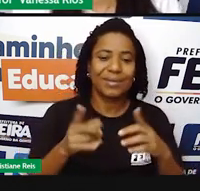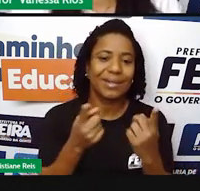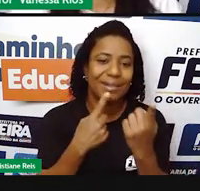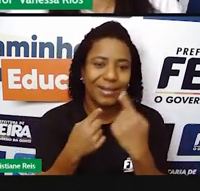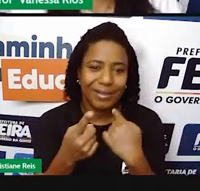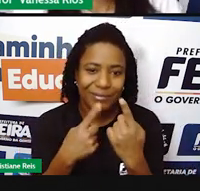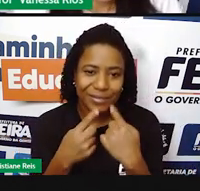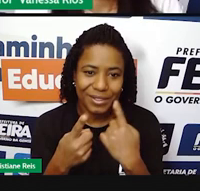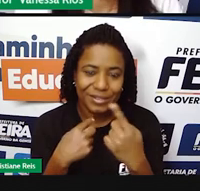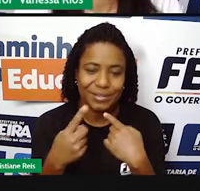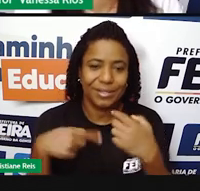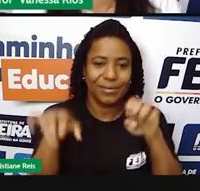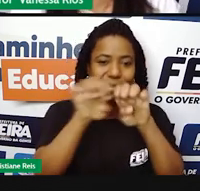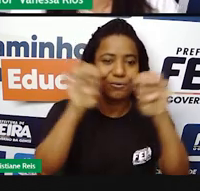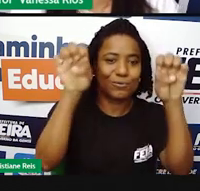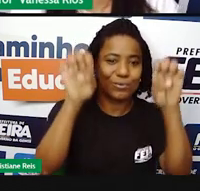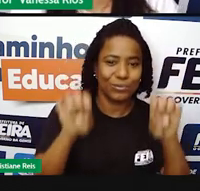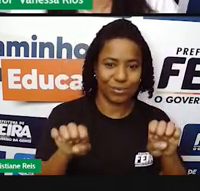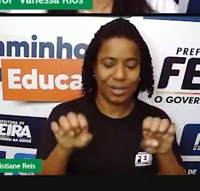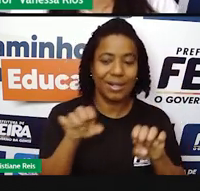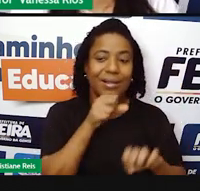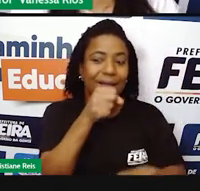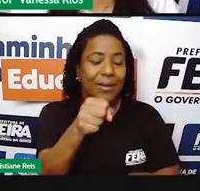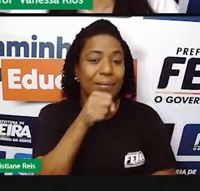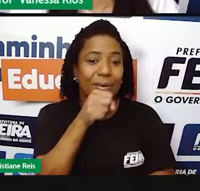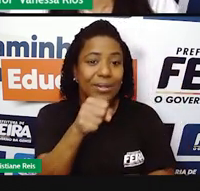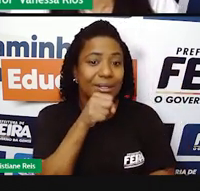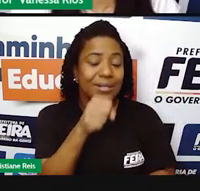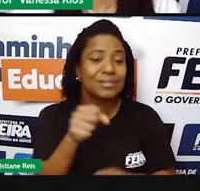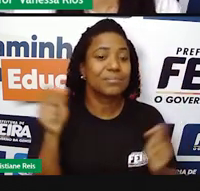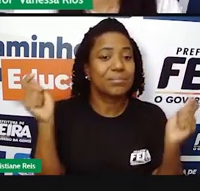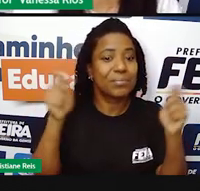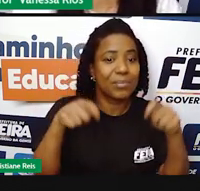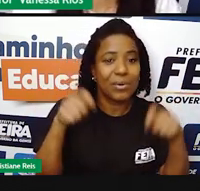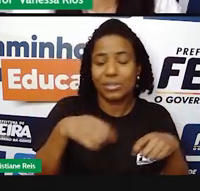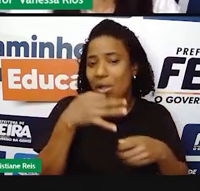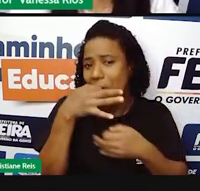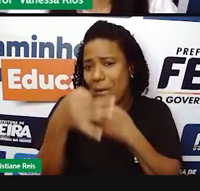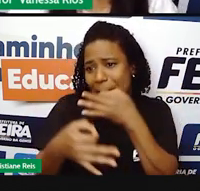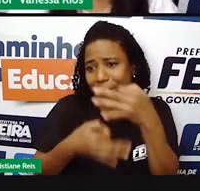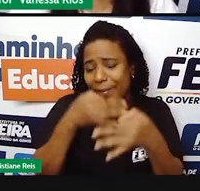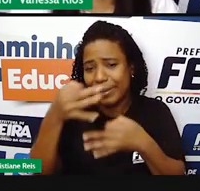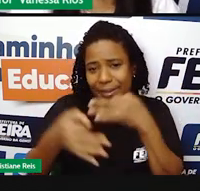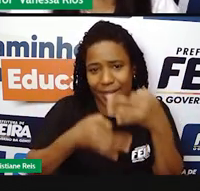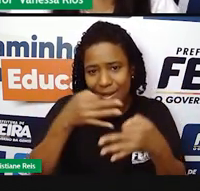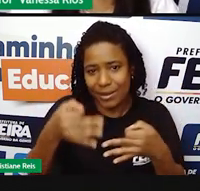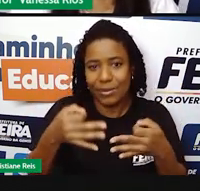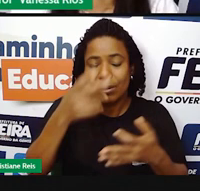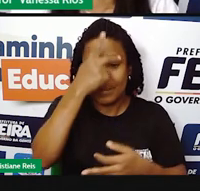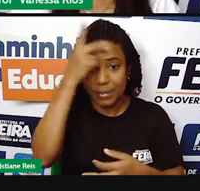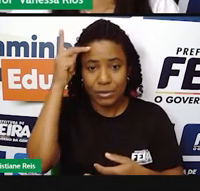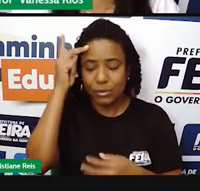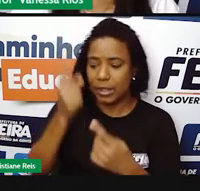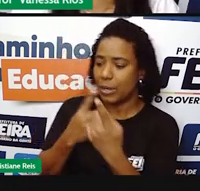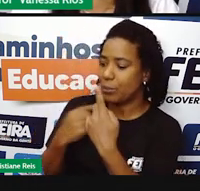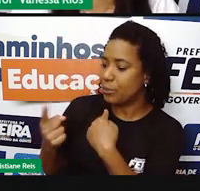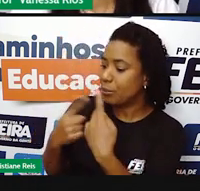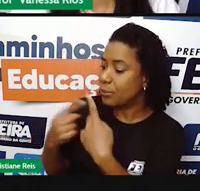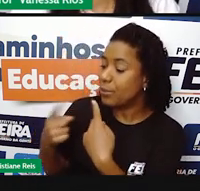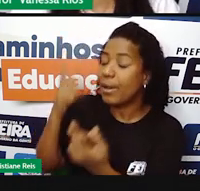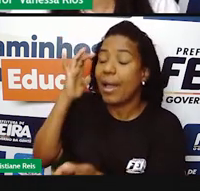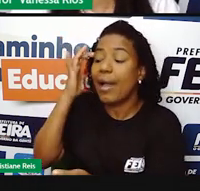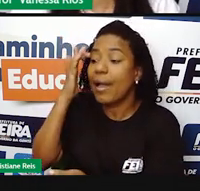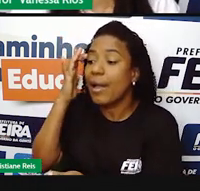próprio, da estrutura do texto da reportagem aí, opiniões de quem está participando daquela ação, daquele